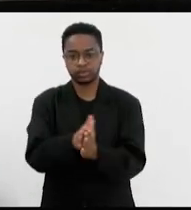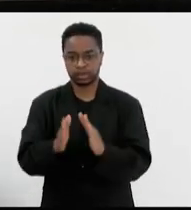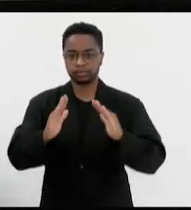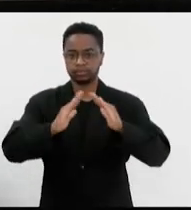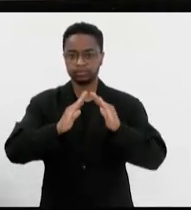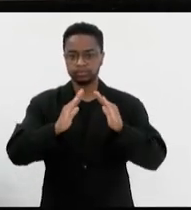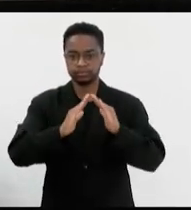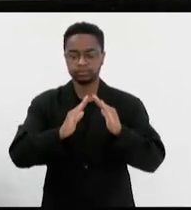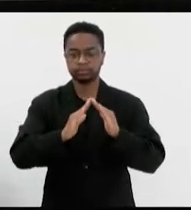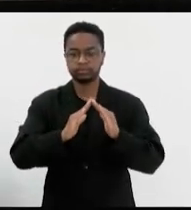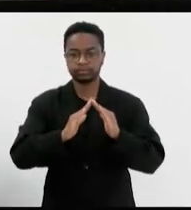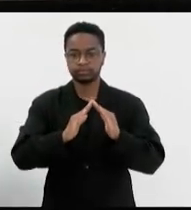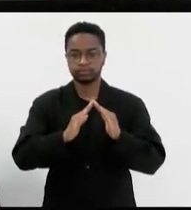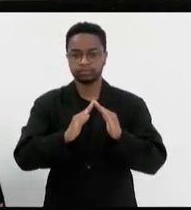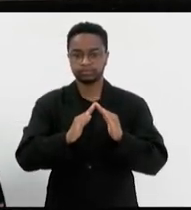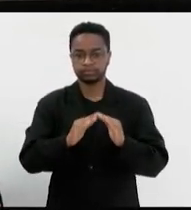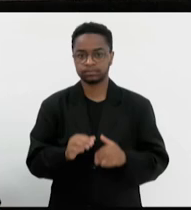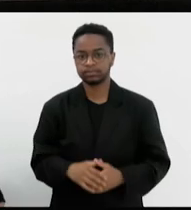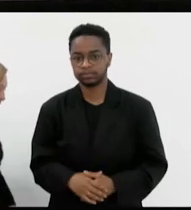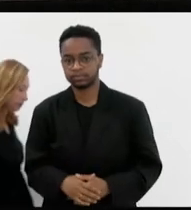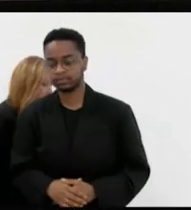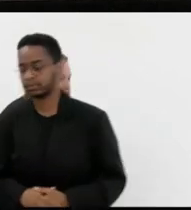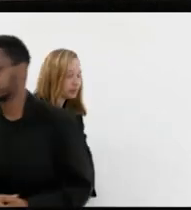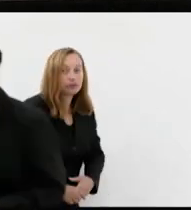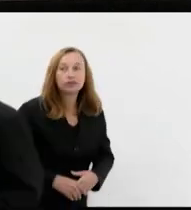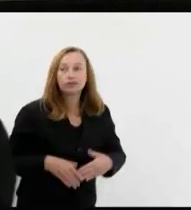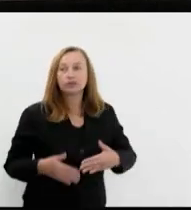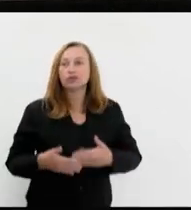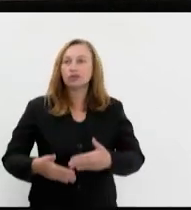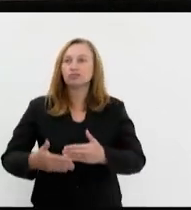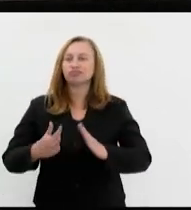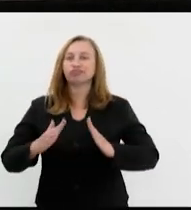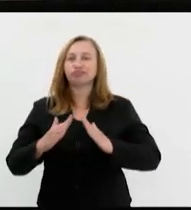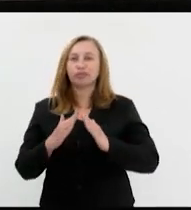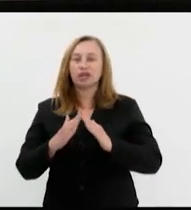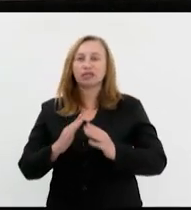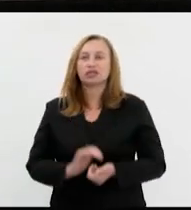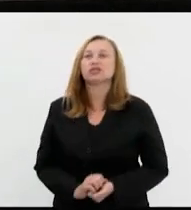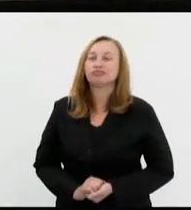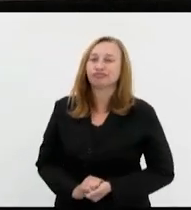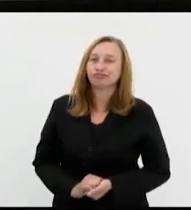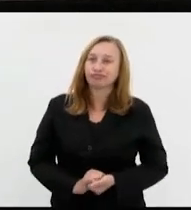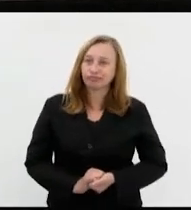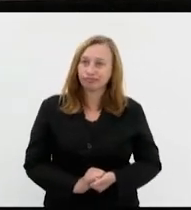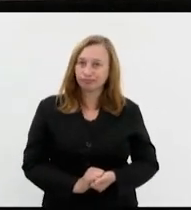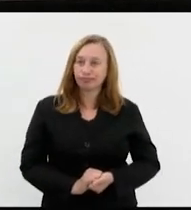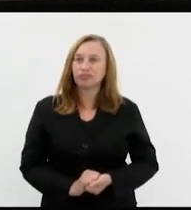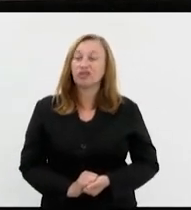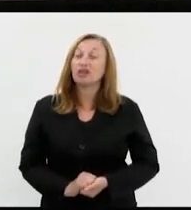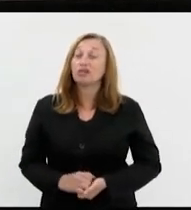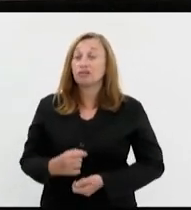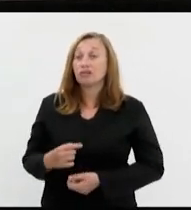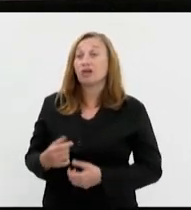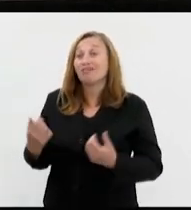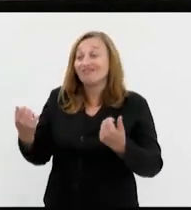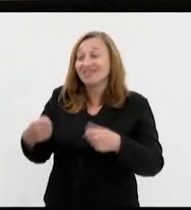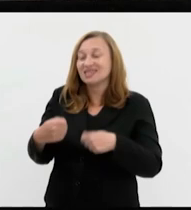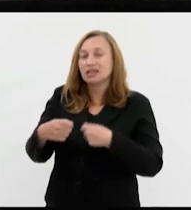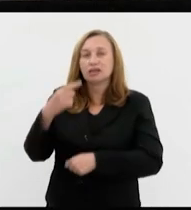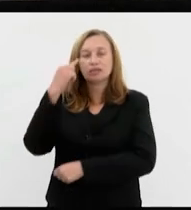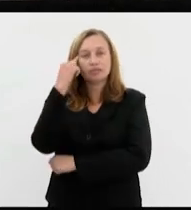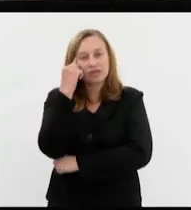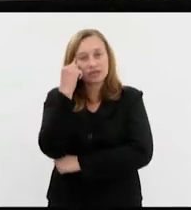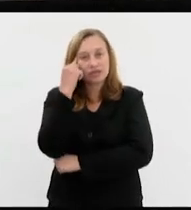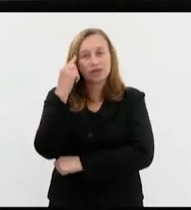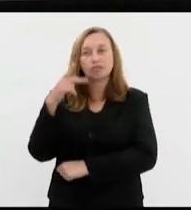casas, o avanço sobre moradias, e isso nos leva à necessidade de pensar